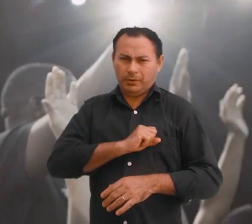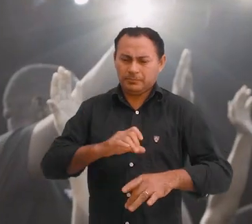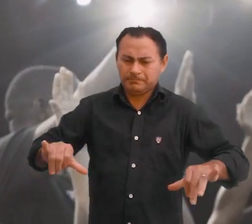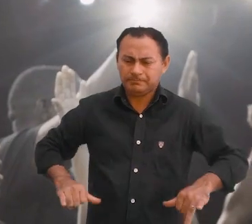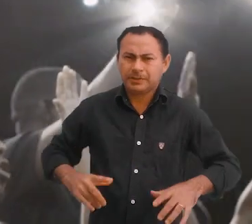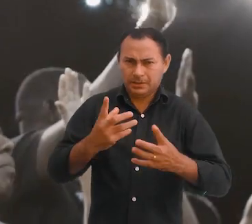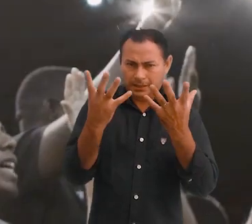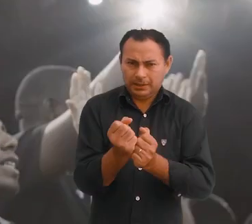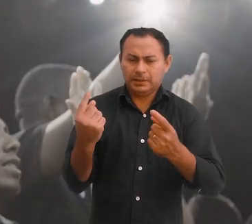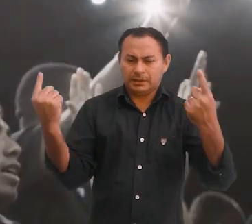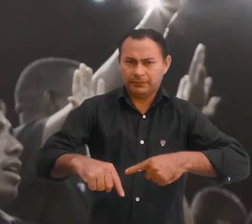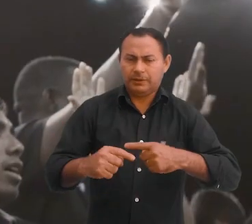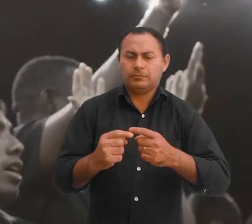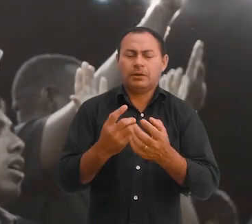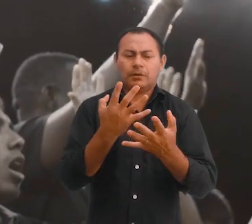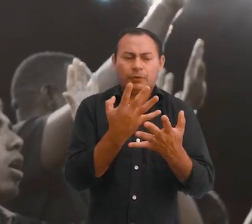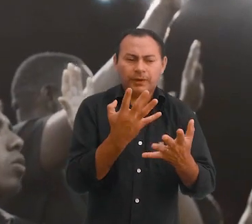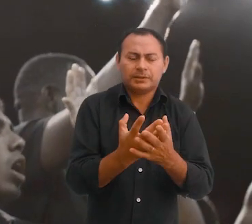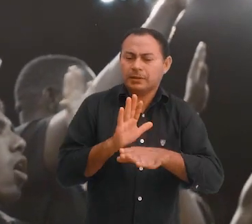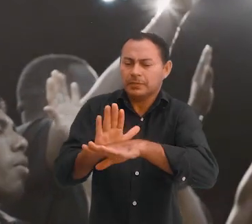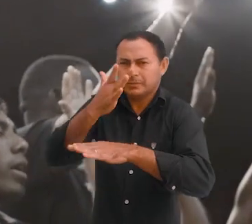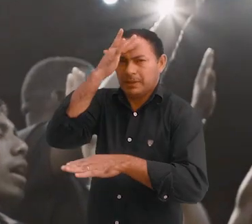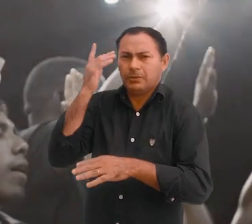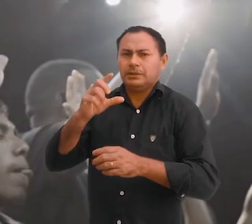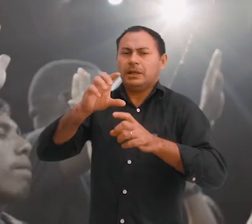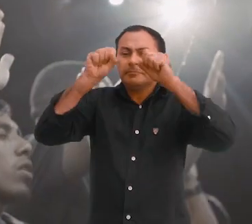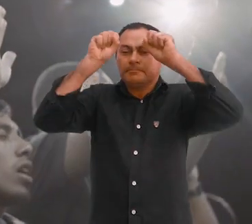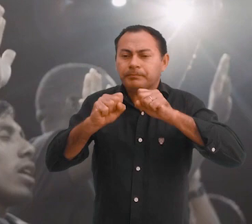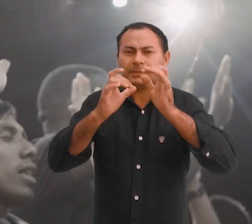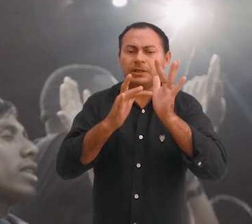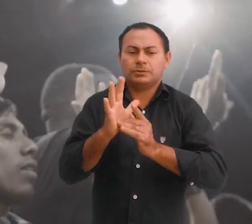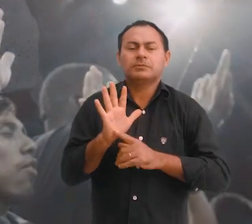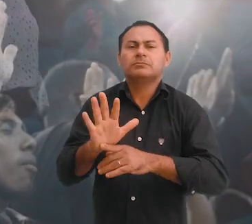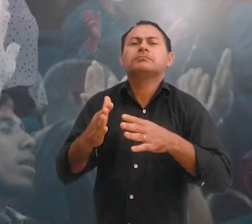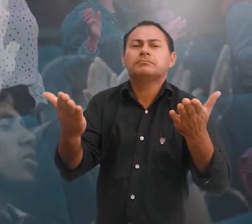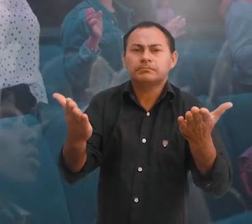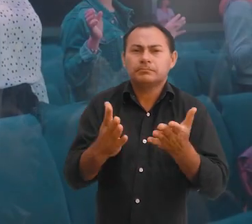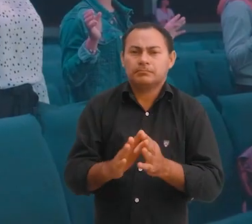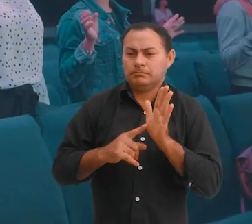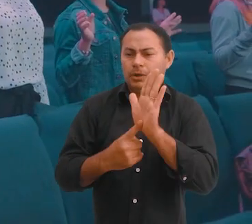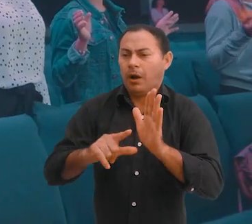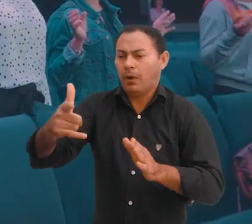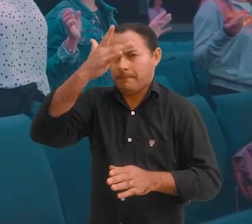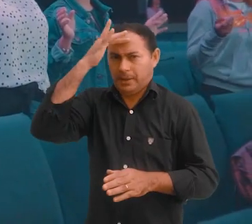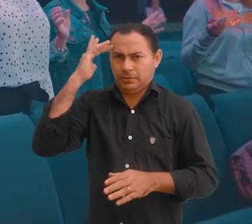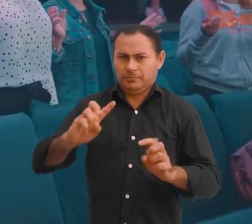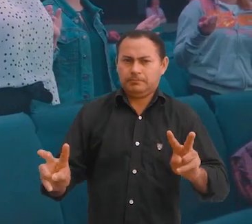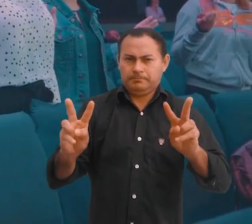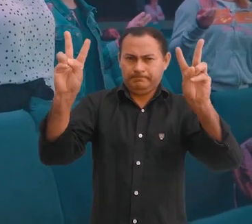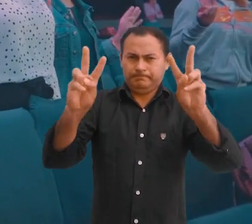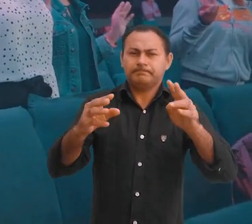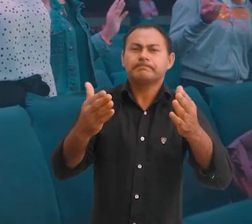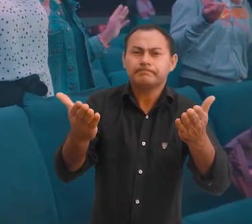perdidos, você aceita o desafio de confessar o valor pelos feridos e perdidos e de ser um instrumento de Jesus para mostrar aos